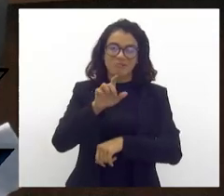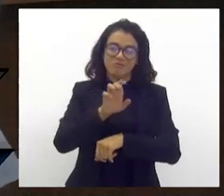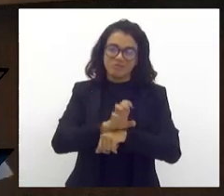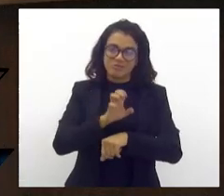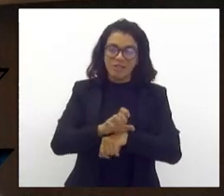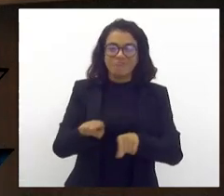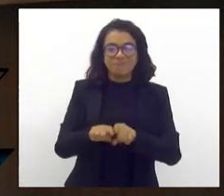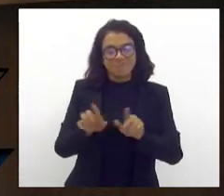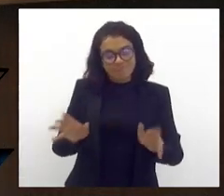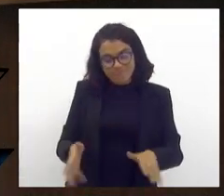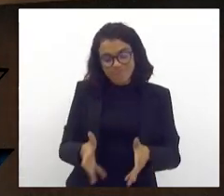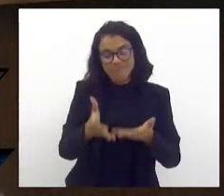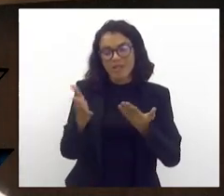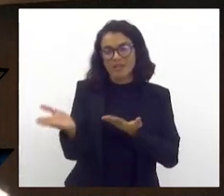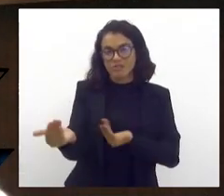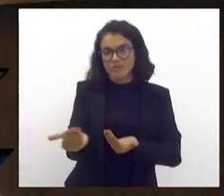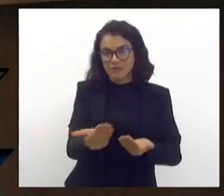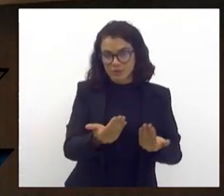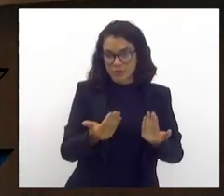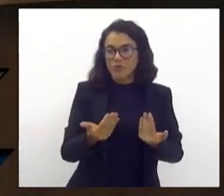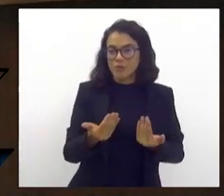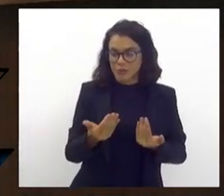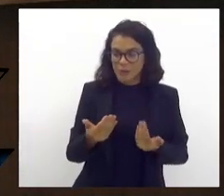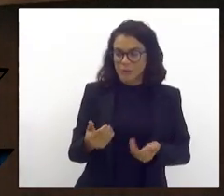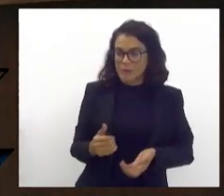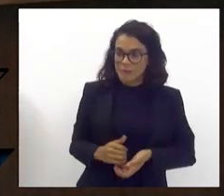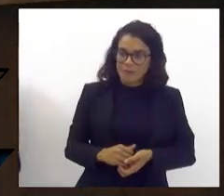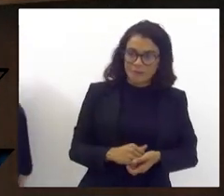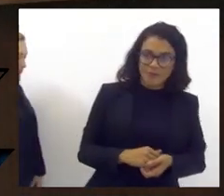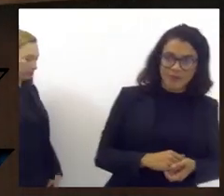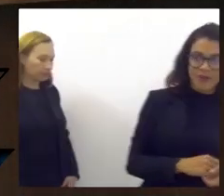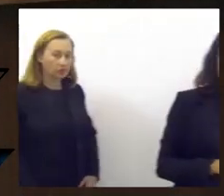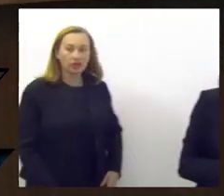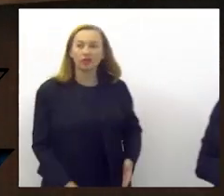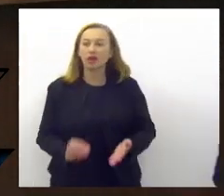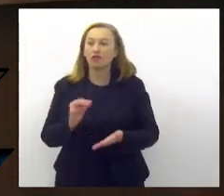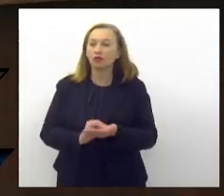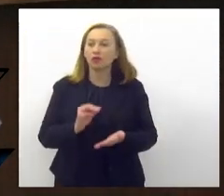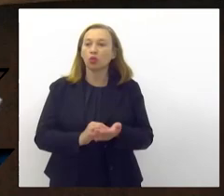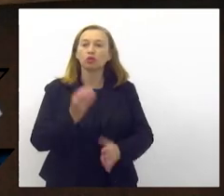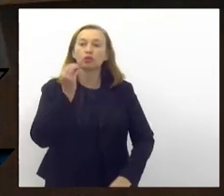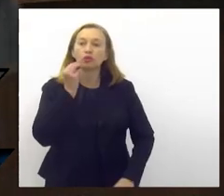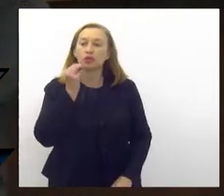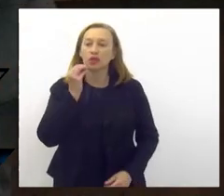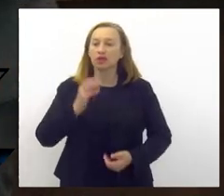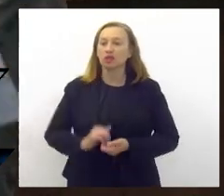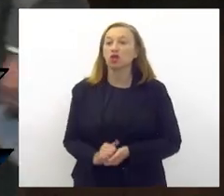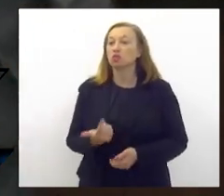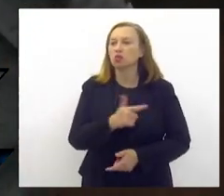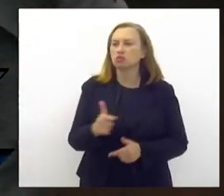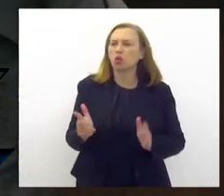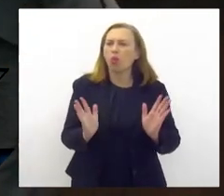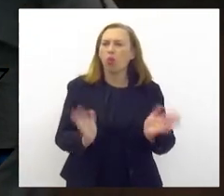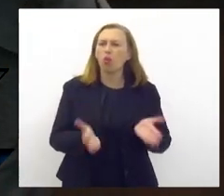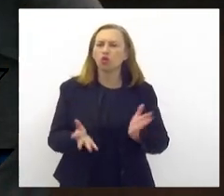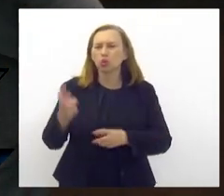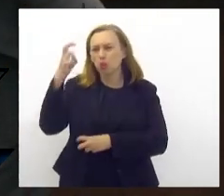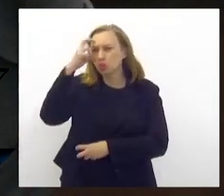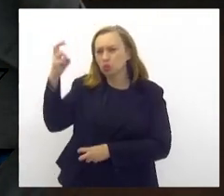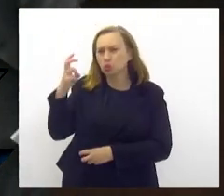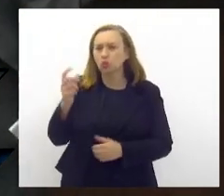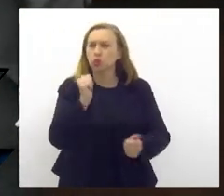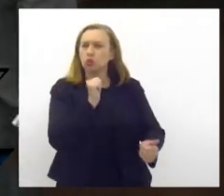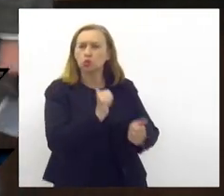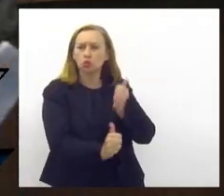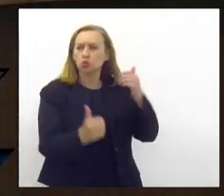à juventude, essa juventude que está tão desamparada pela falta de oportunidade. A gente não tem hoje cultura,